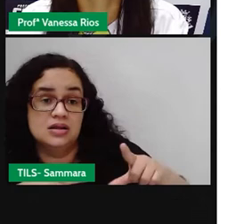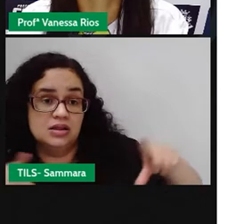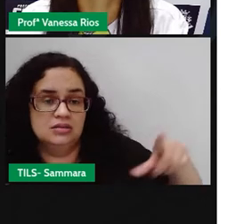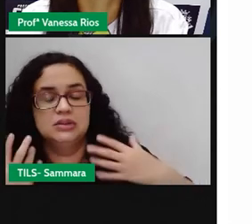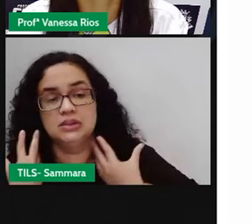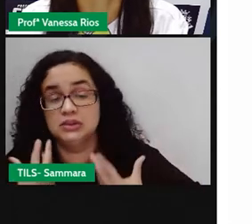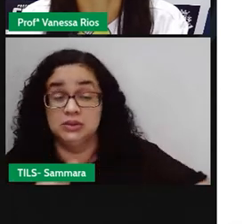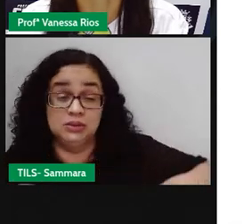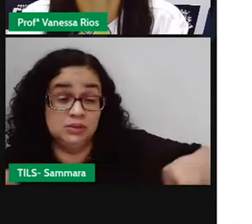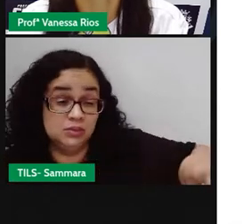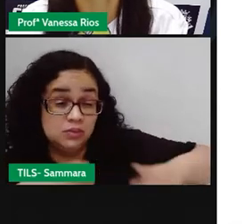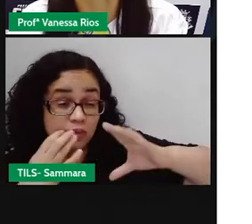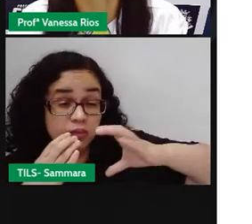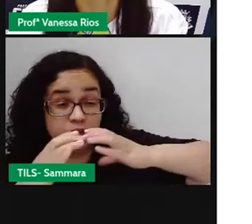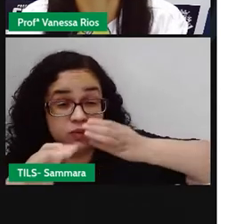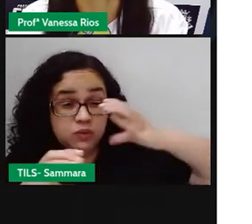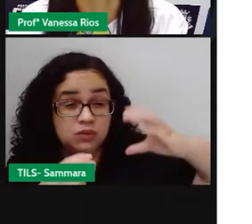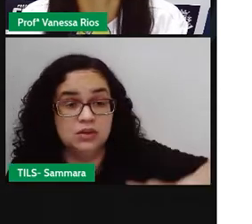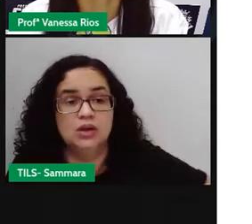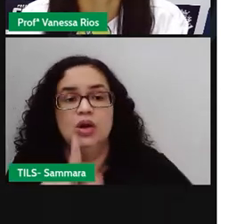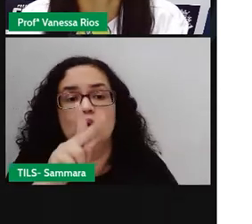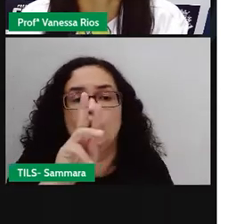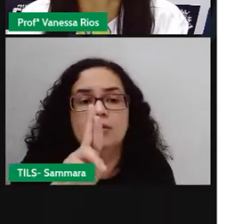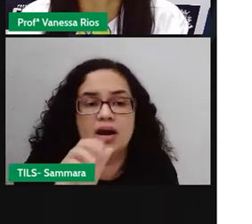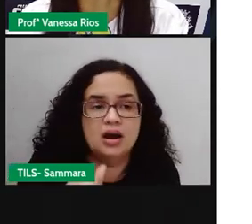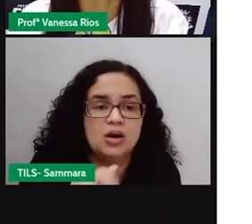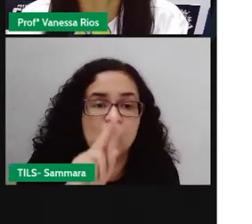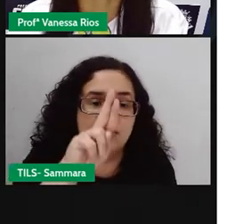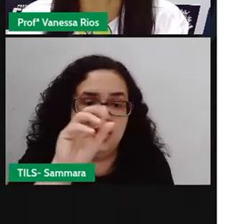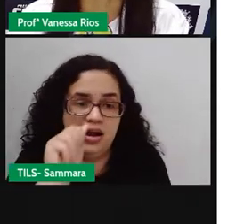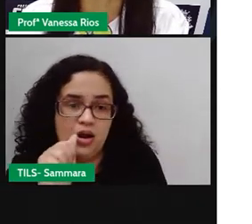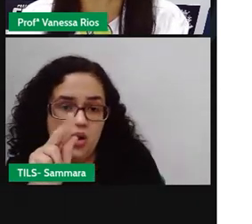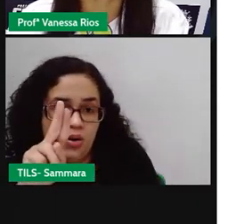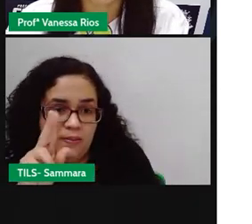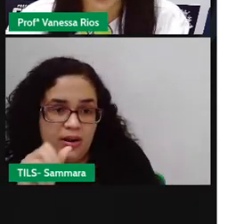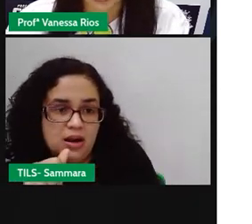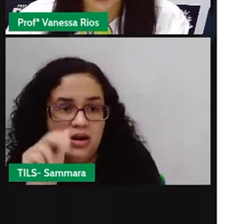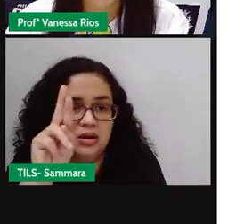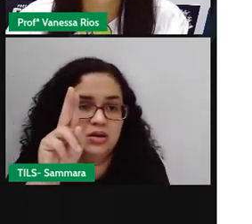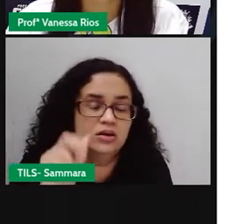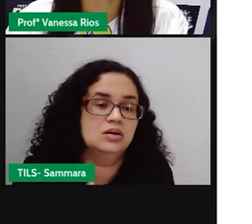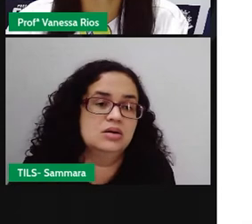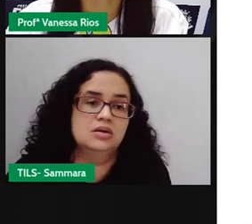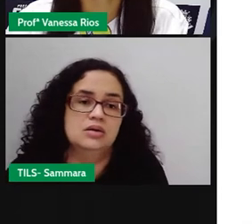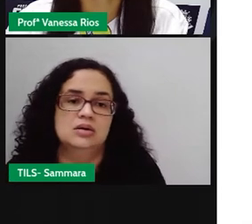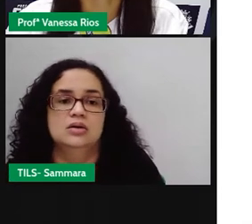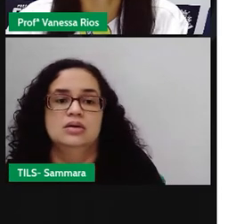se cansou de cantar chamando o cachorro. Cubá, cubá, cubá.